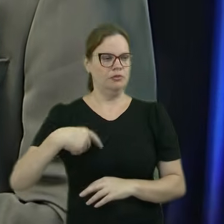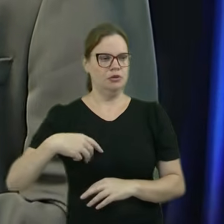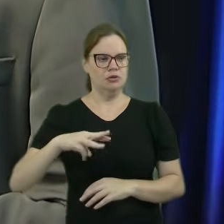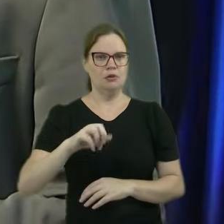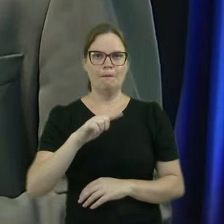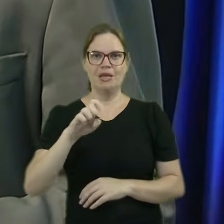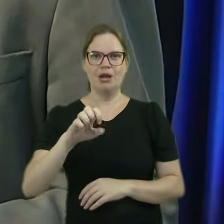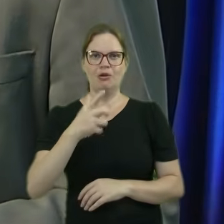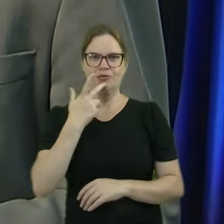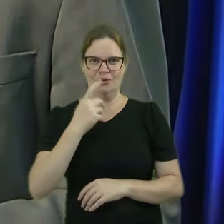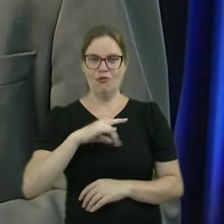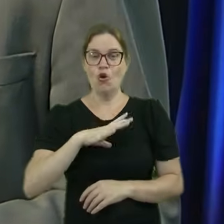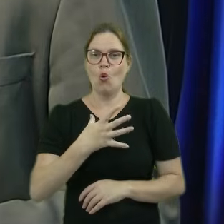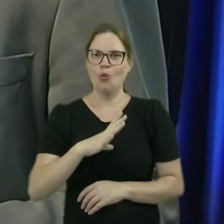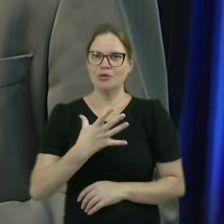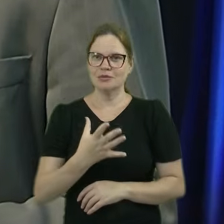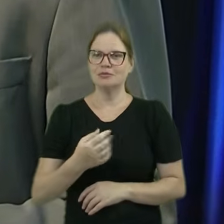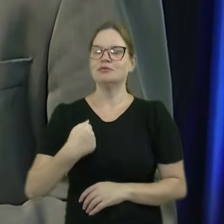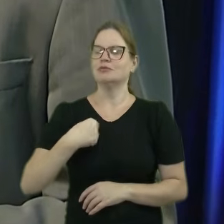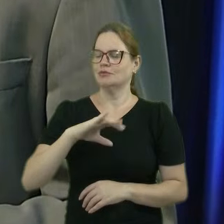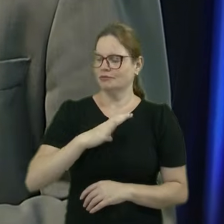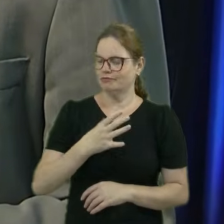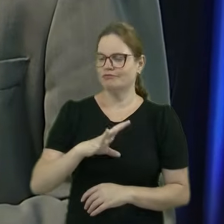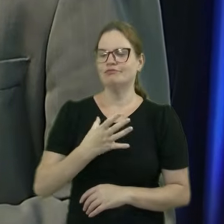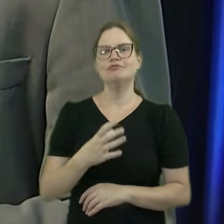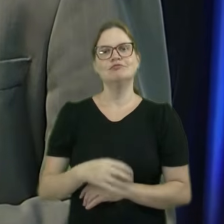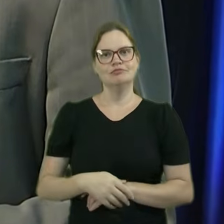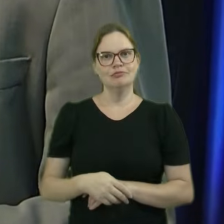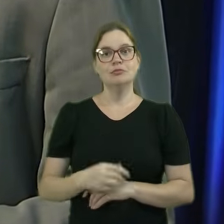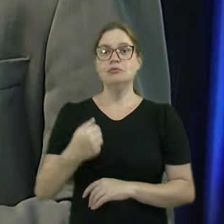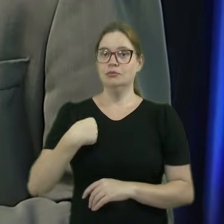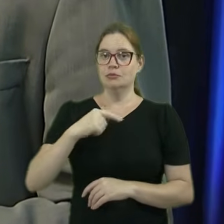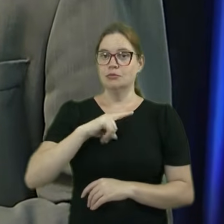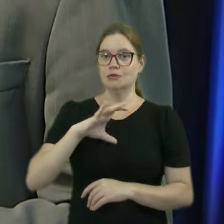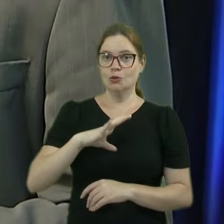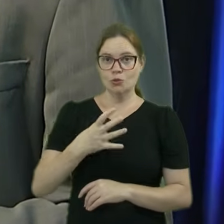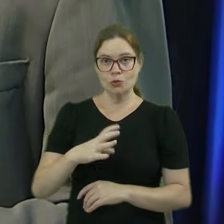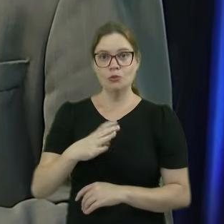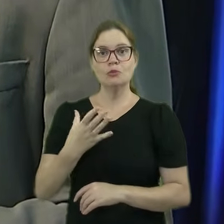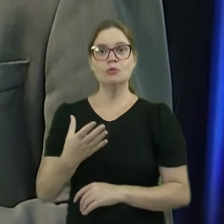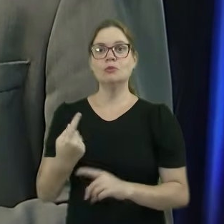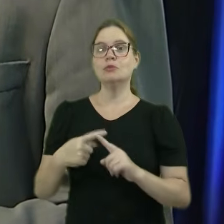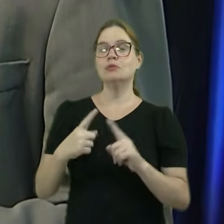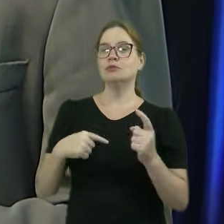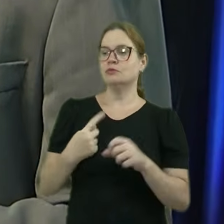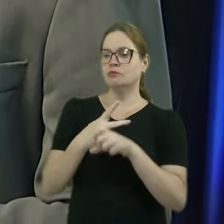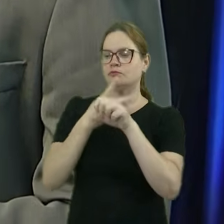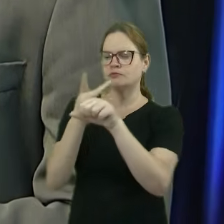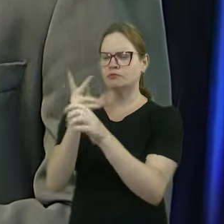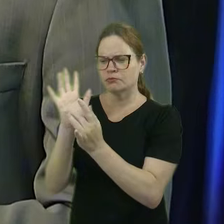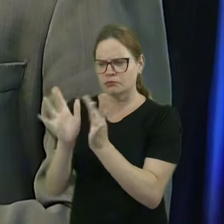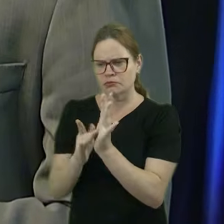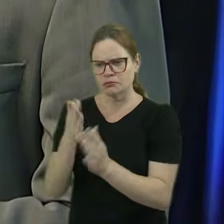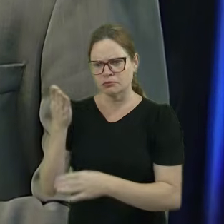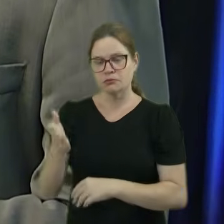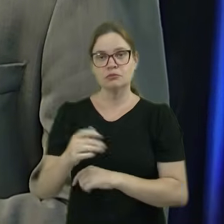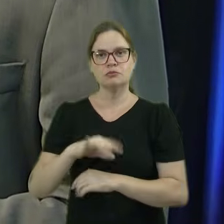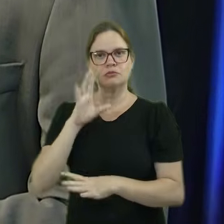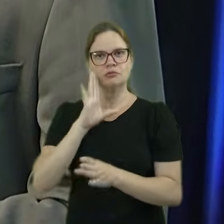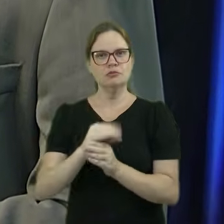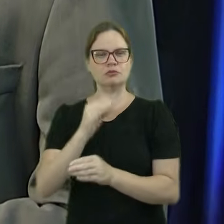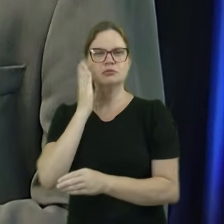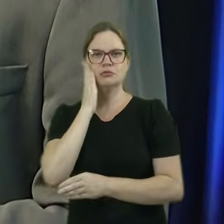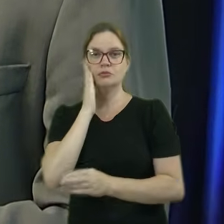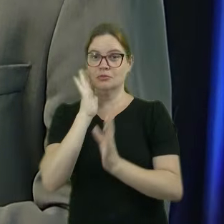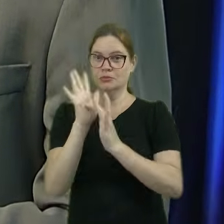foi ousada, Ousadia. né? Ousada em procurar o Senhor, sabendo que o